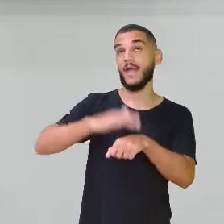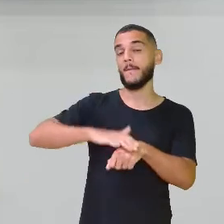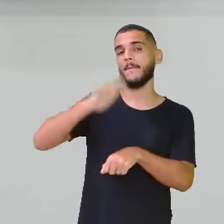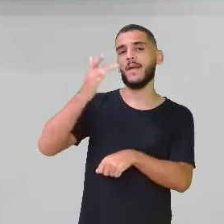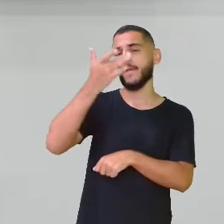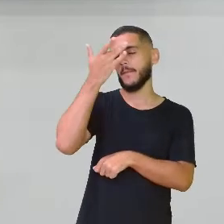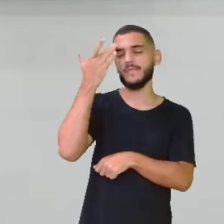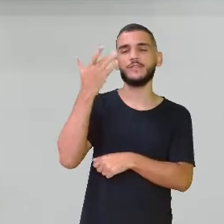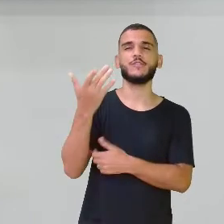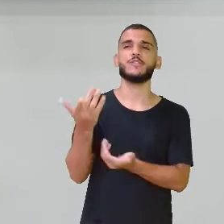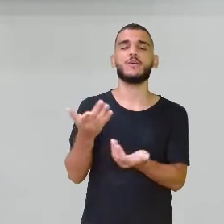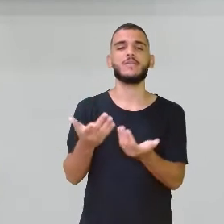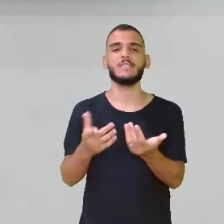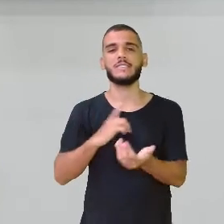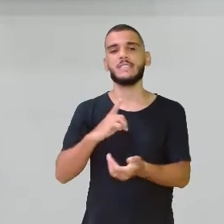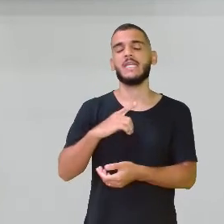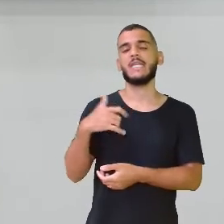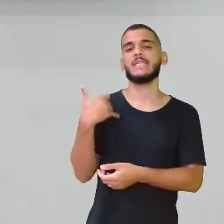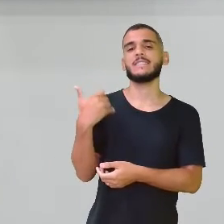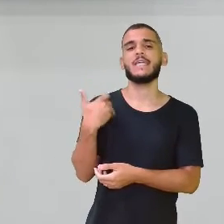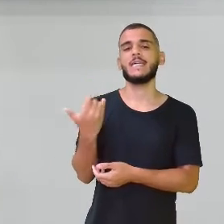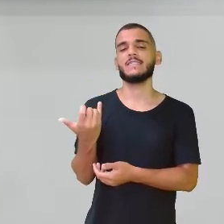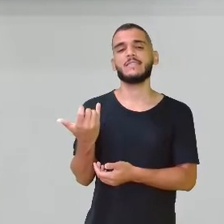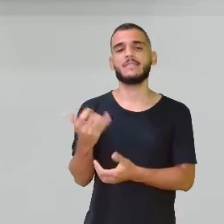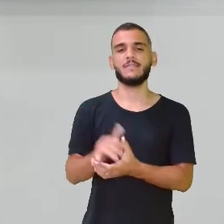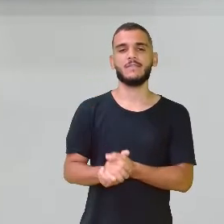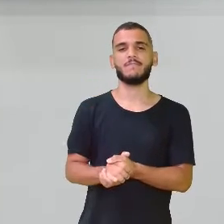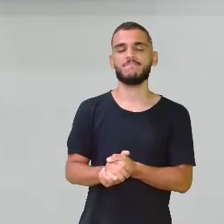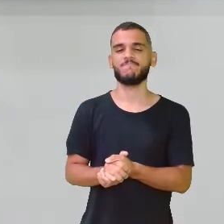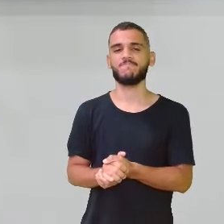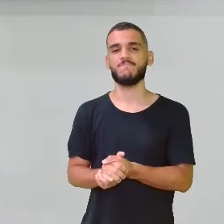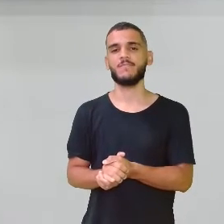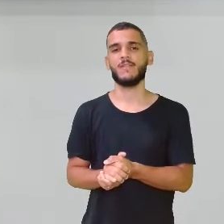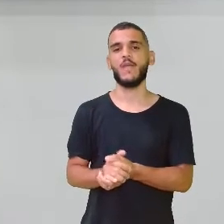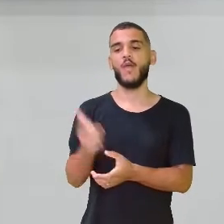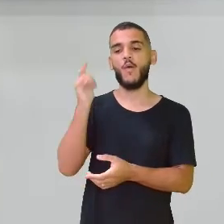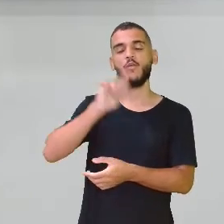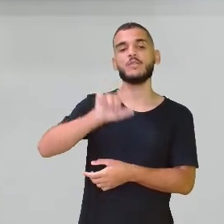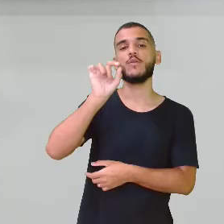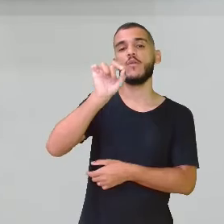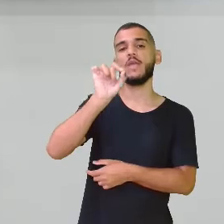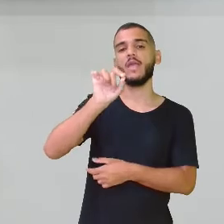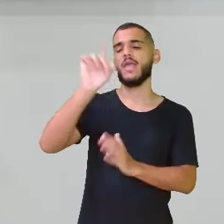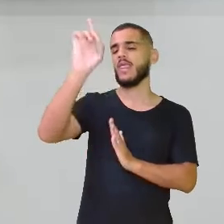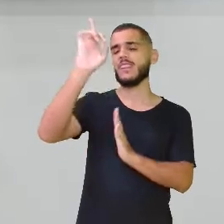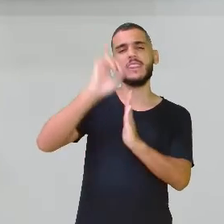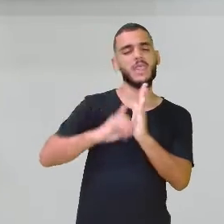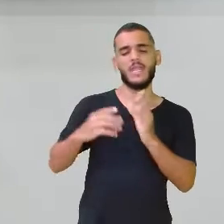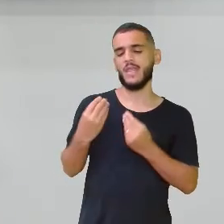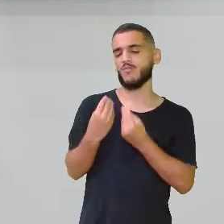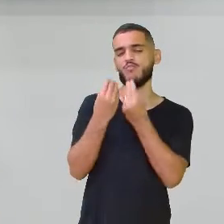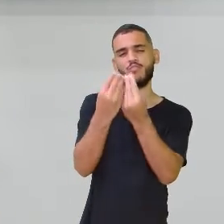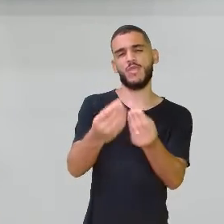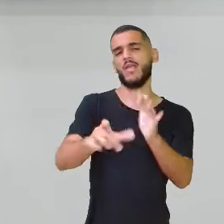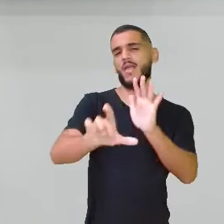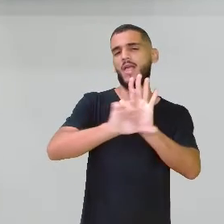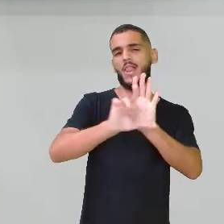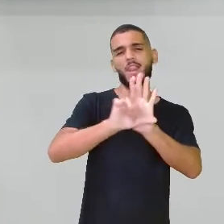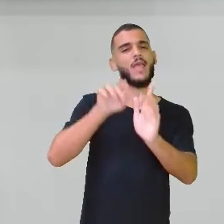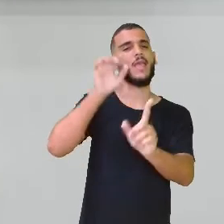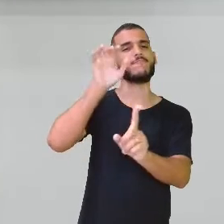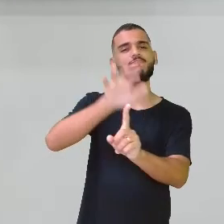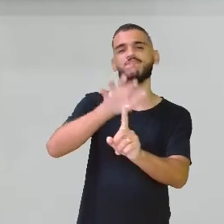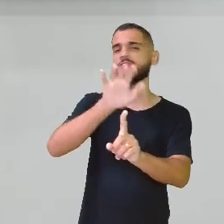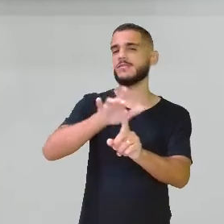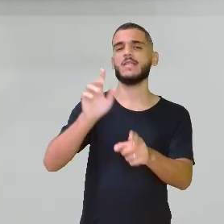que chegam a esta idade, consigam usufruir de coisas, de